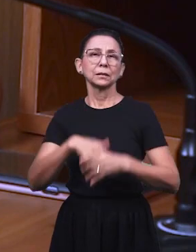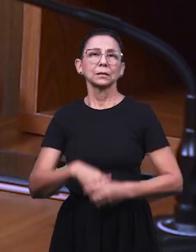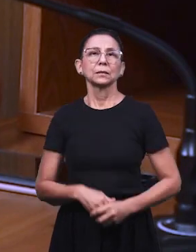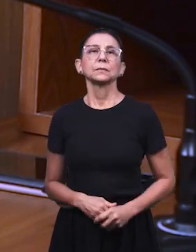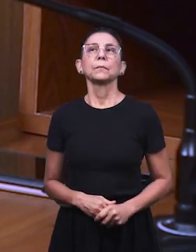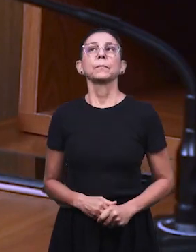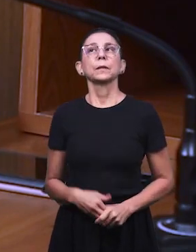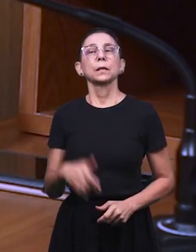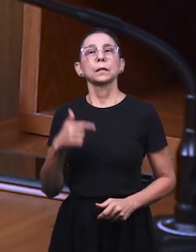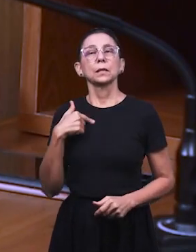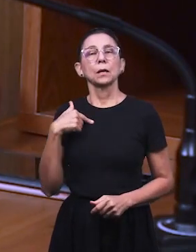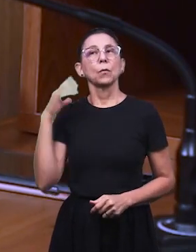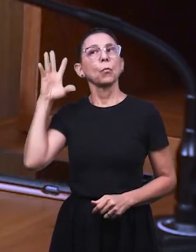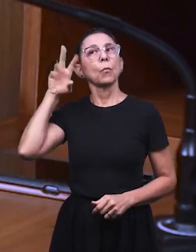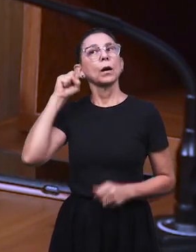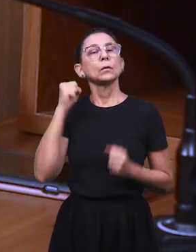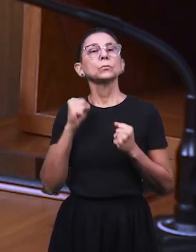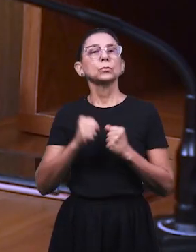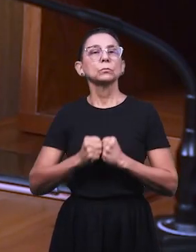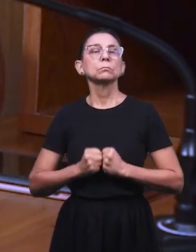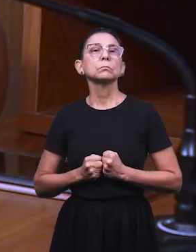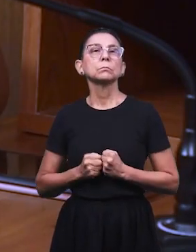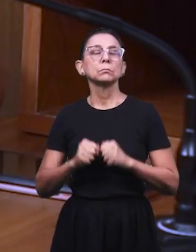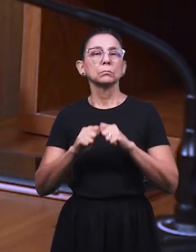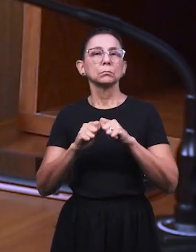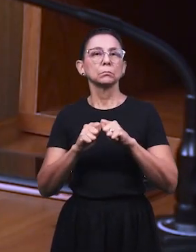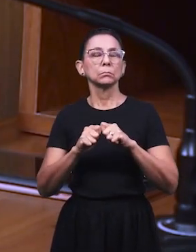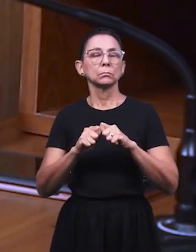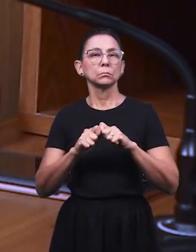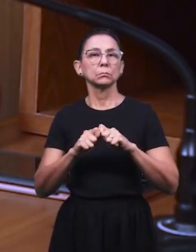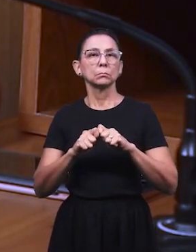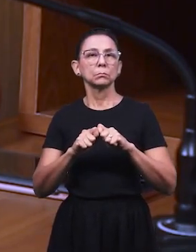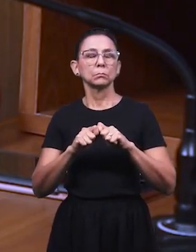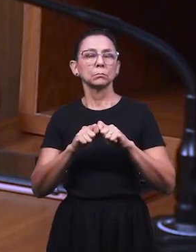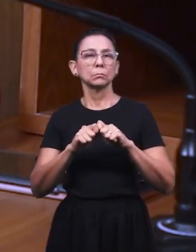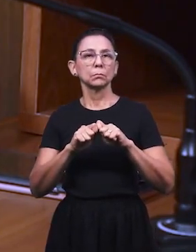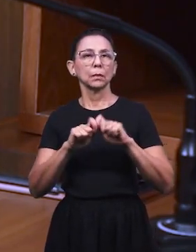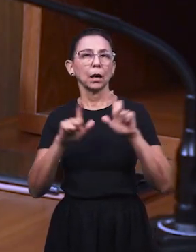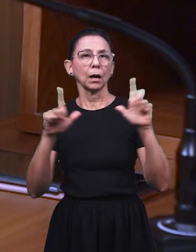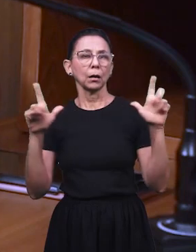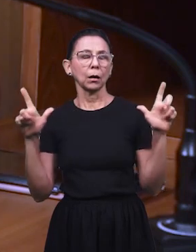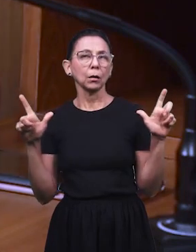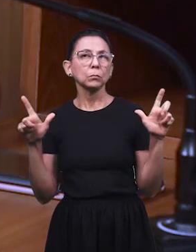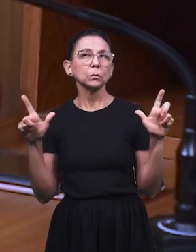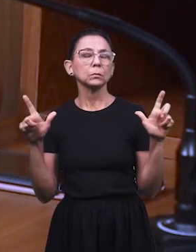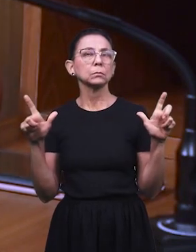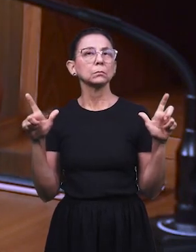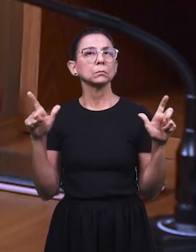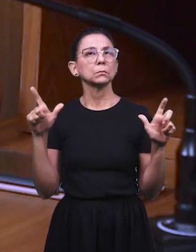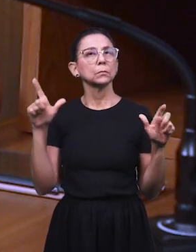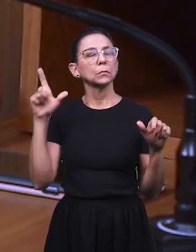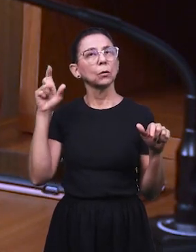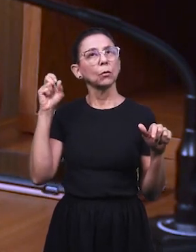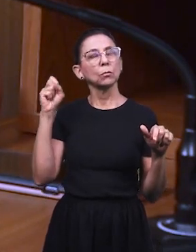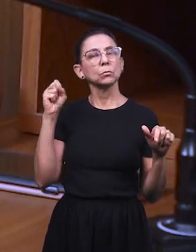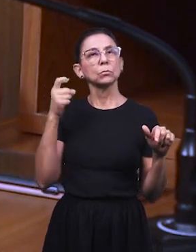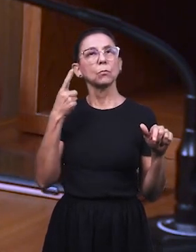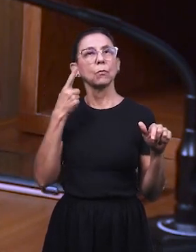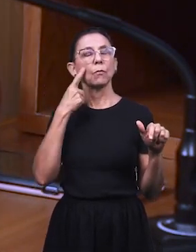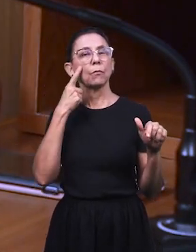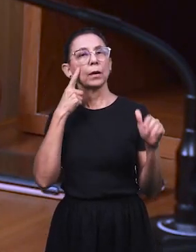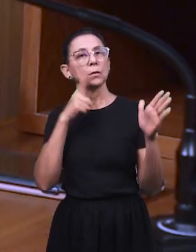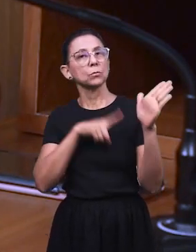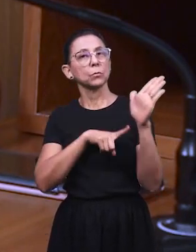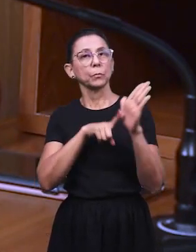recebo o áudio e eu passo todo o áudio para um roteiro, né, para saber as perguntas que vão ser feitas. E